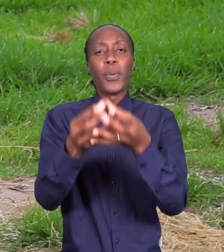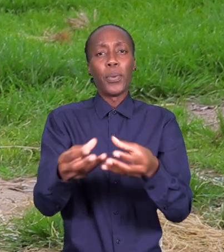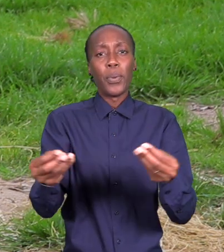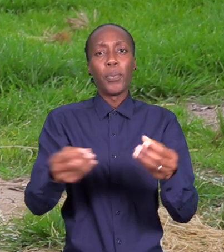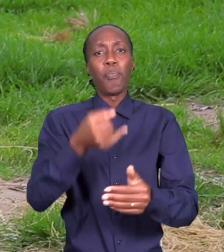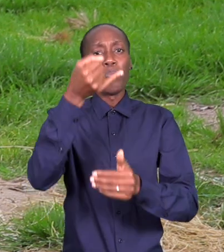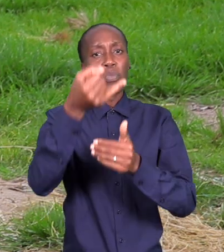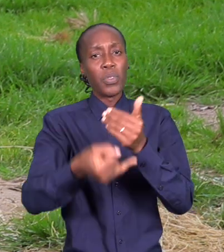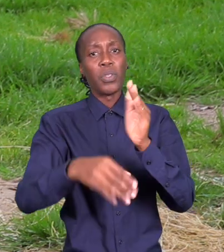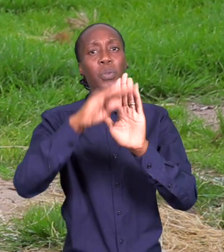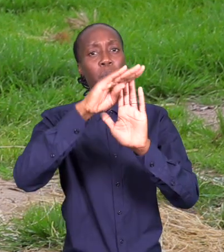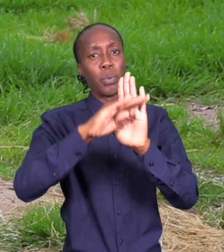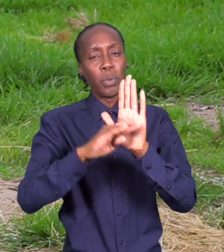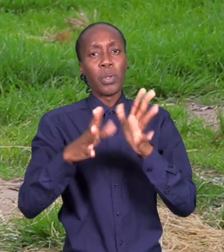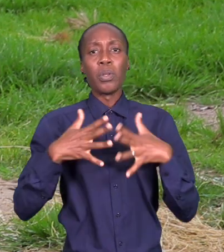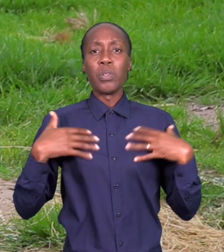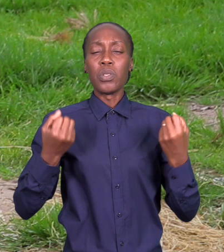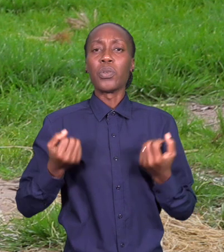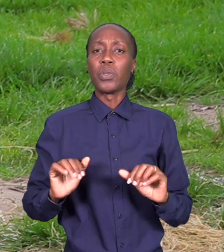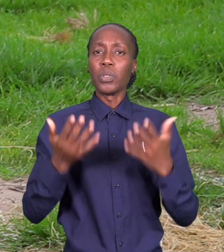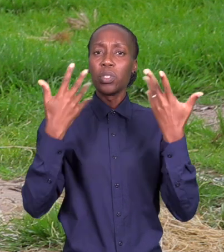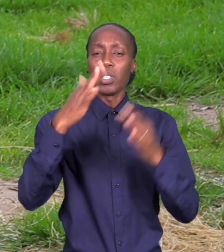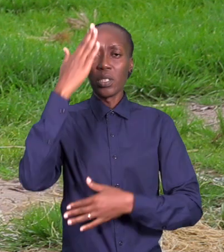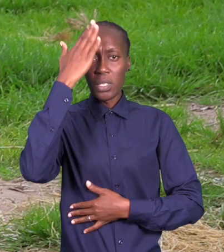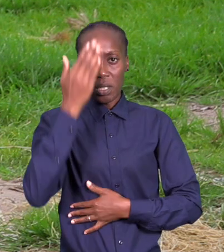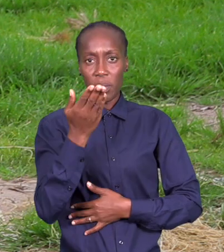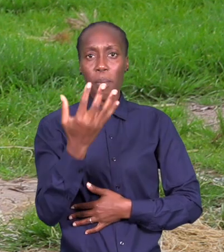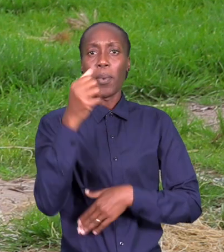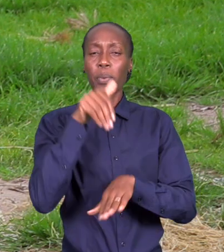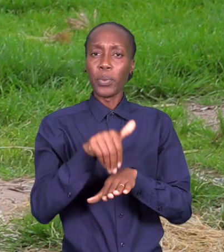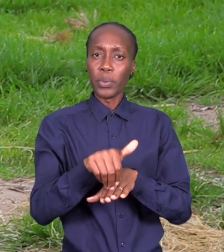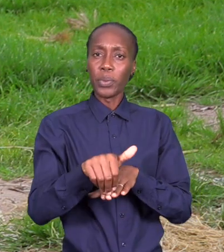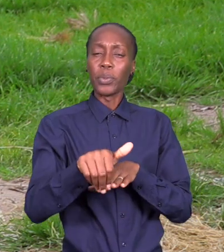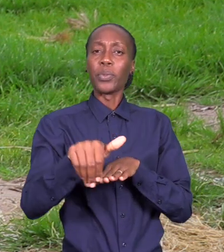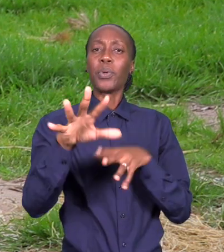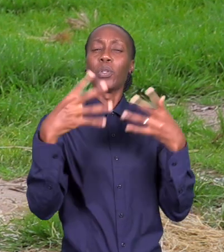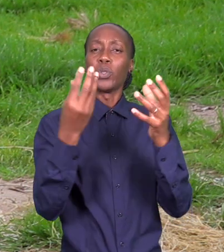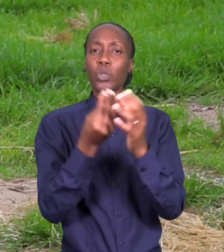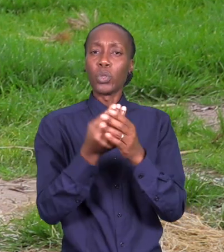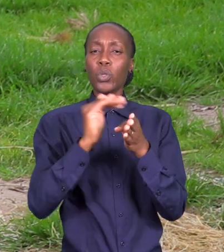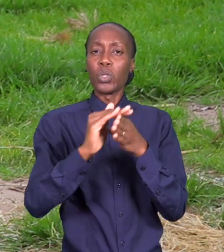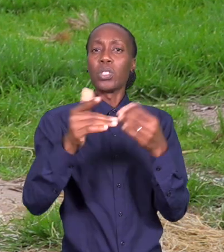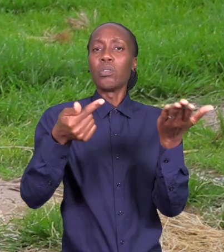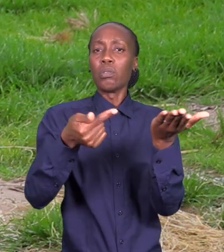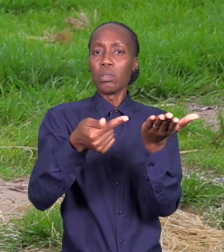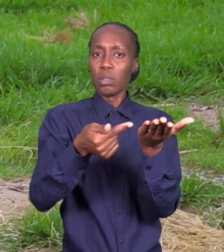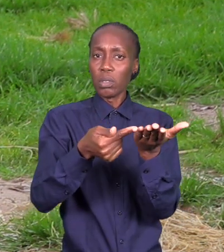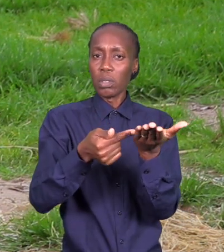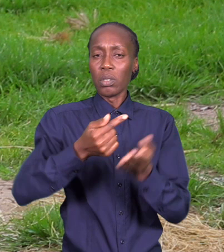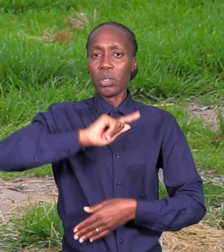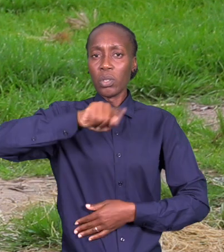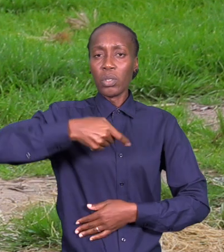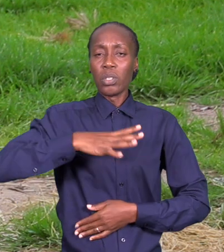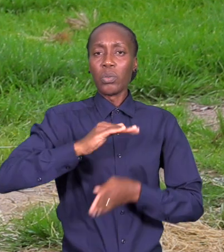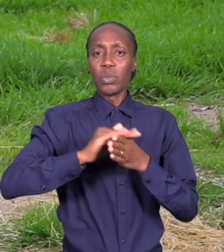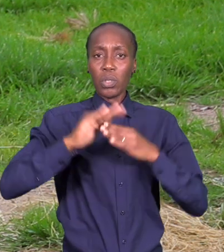tratamento. Chegamos ao fim desta edição do programa Saúde e Vida. Já sabe que pode continuar em contato conosco através das redes sociais. Nós